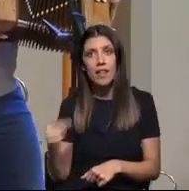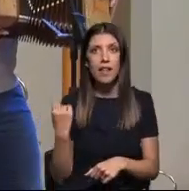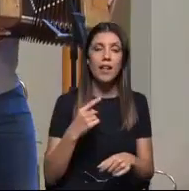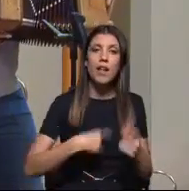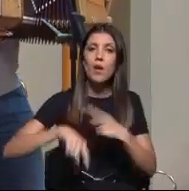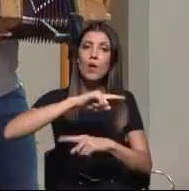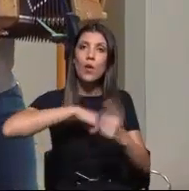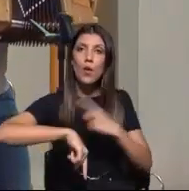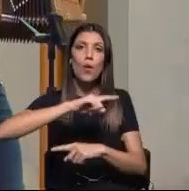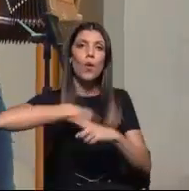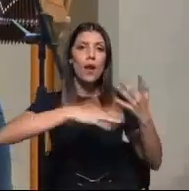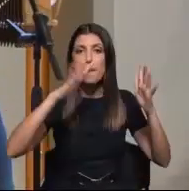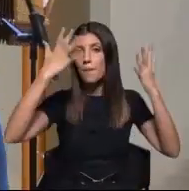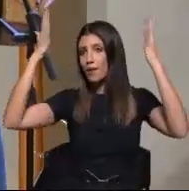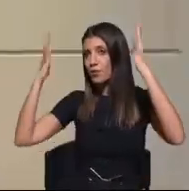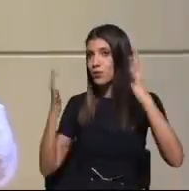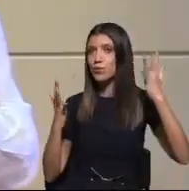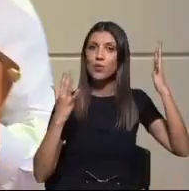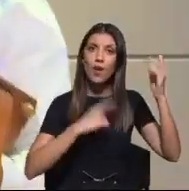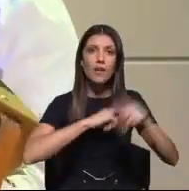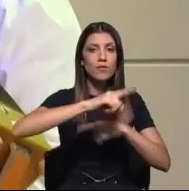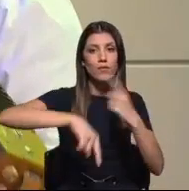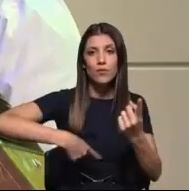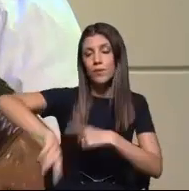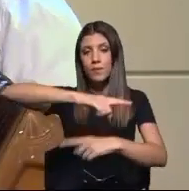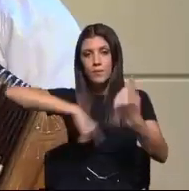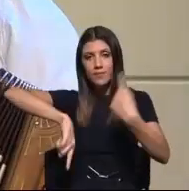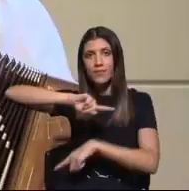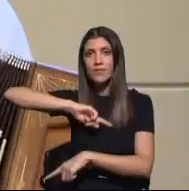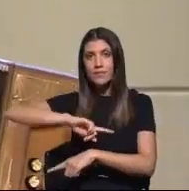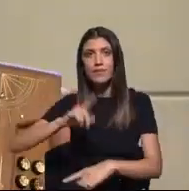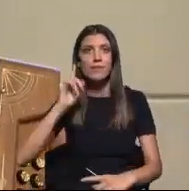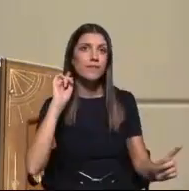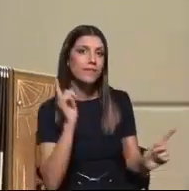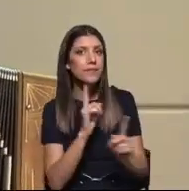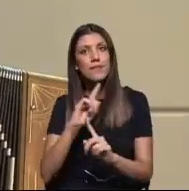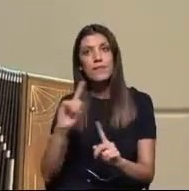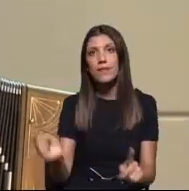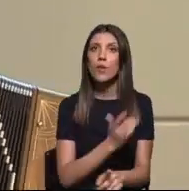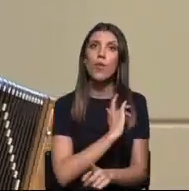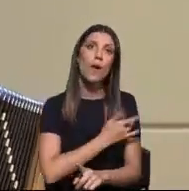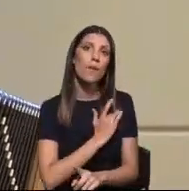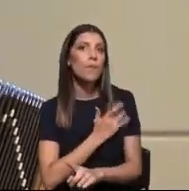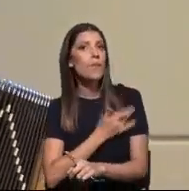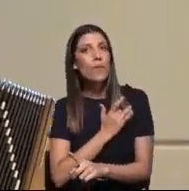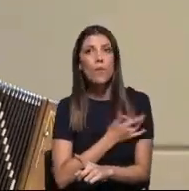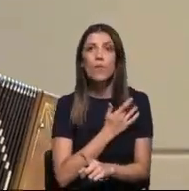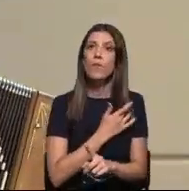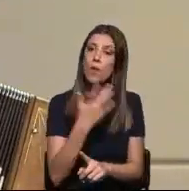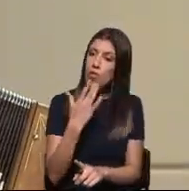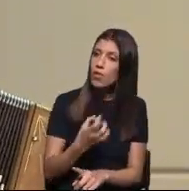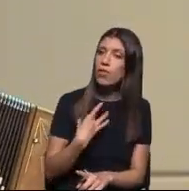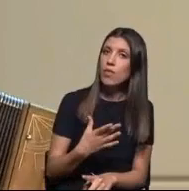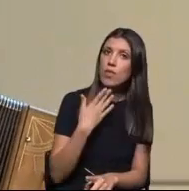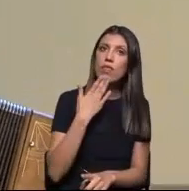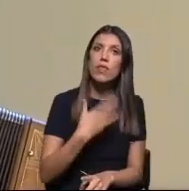Roda, roda de braços no ar, um passo que vai e outro que vem. O amor que compadece, só entristece,